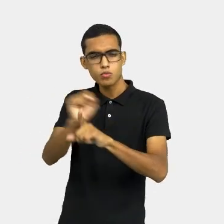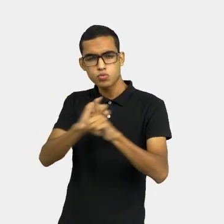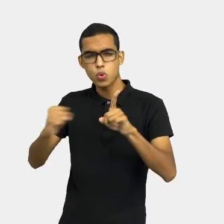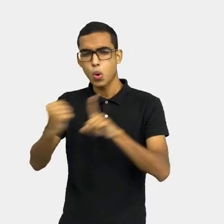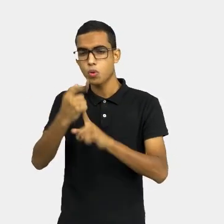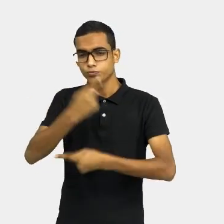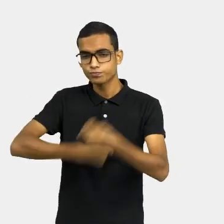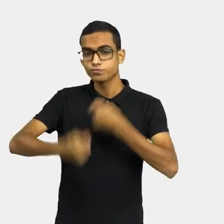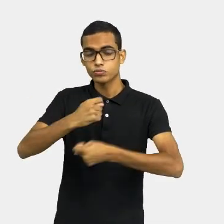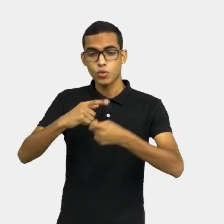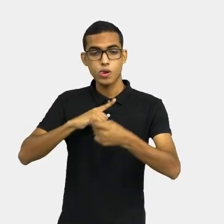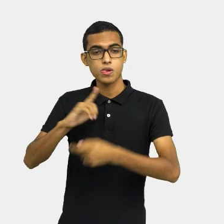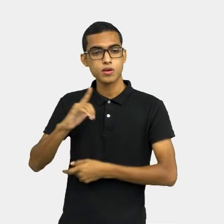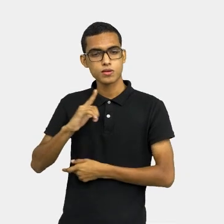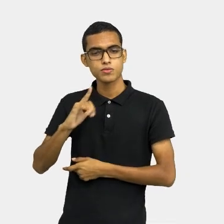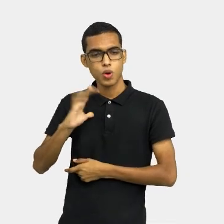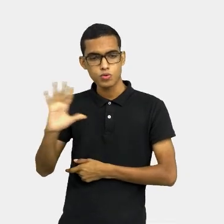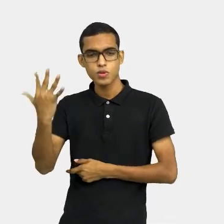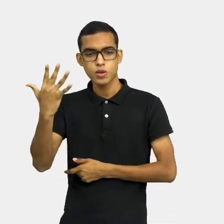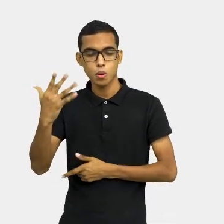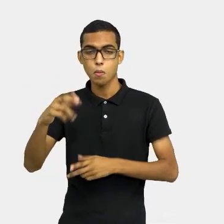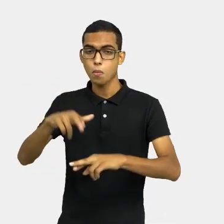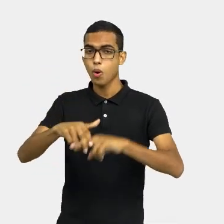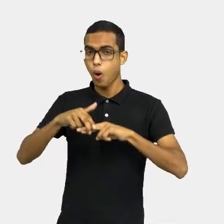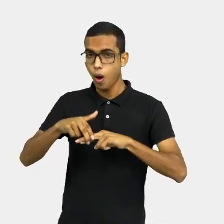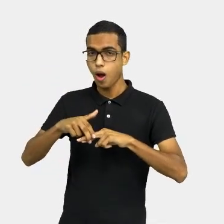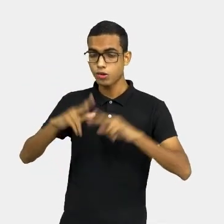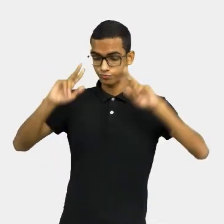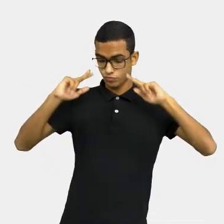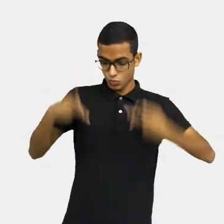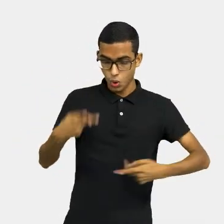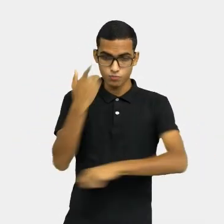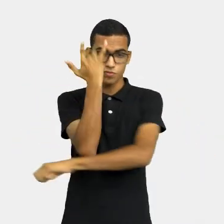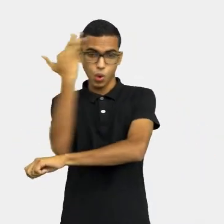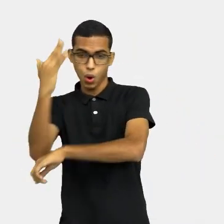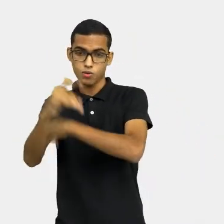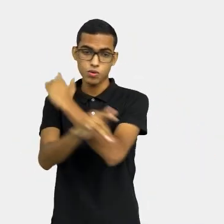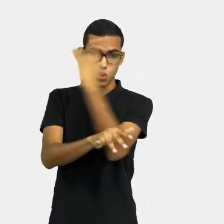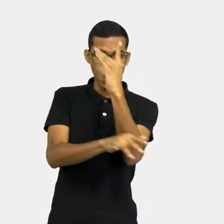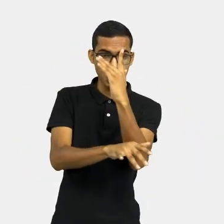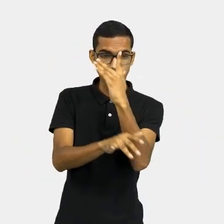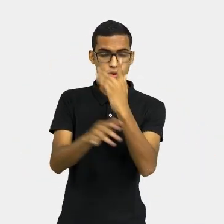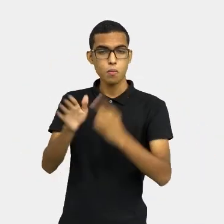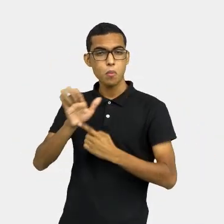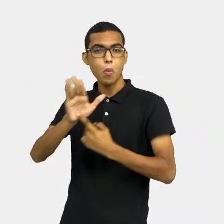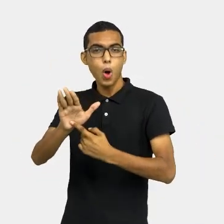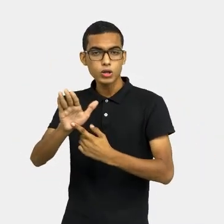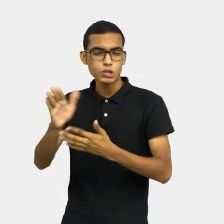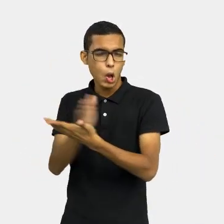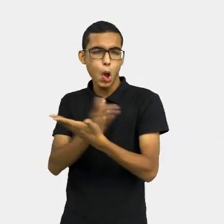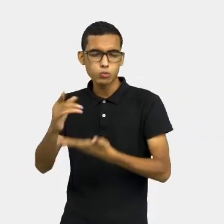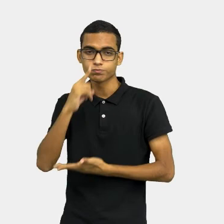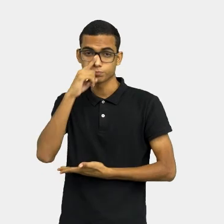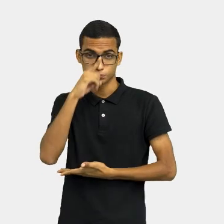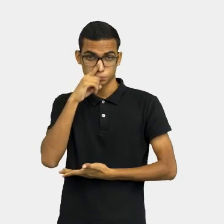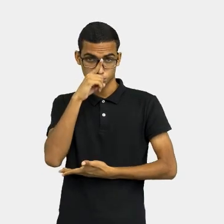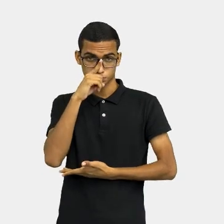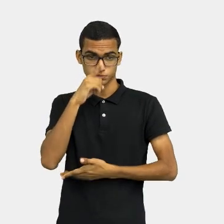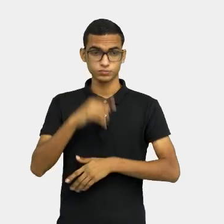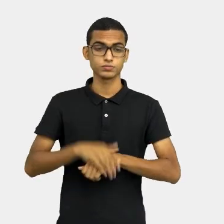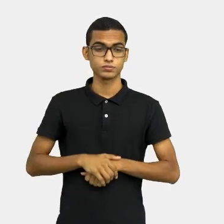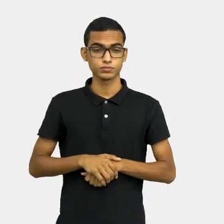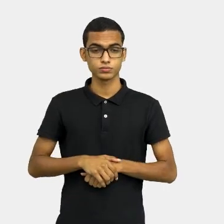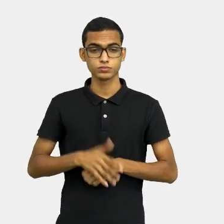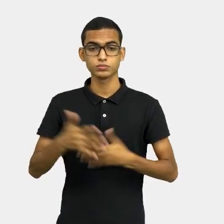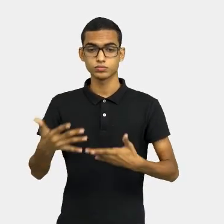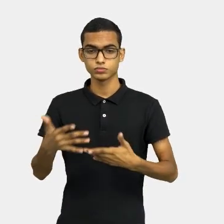socioambientais ocasionados pela relação ser humano e natureza, onde aponta alguns riscos.